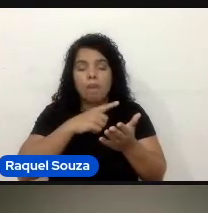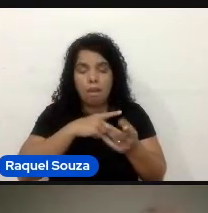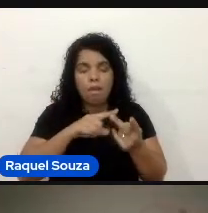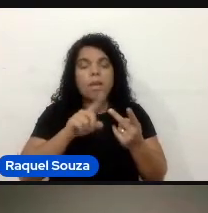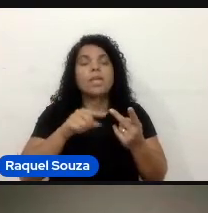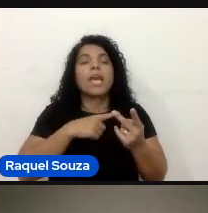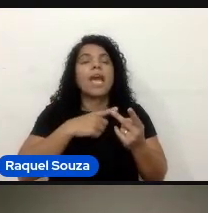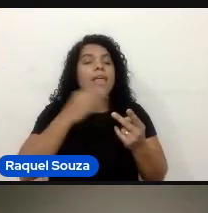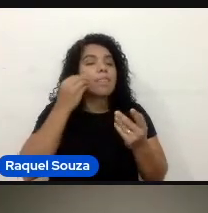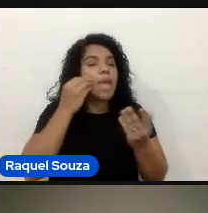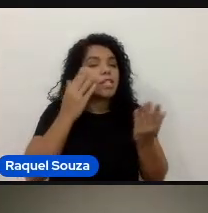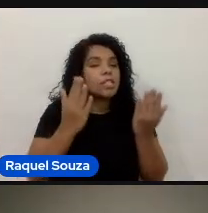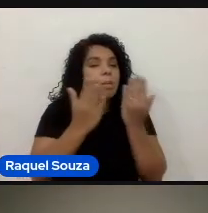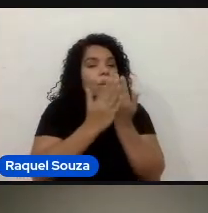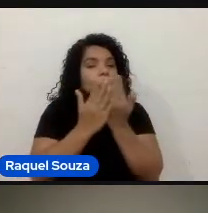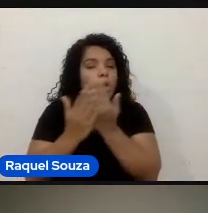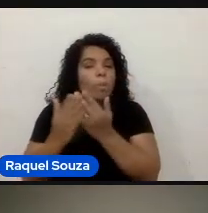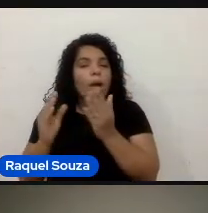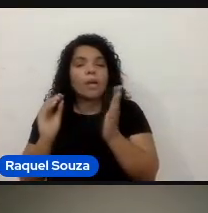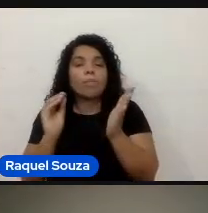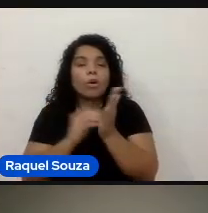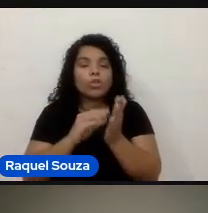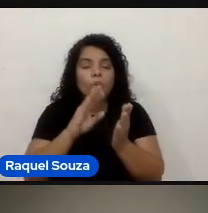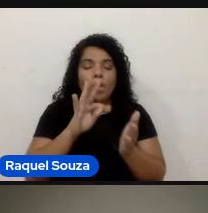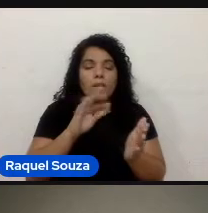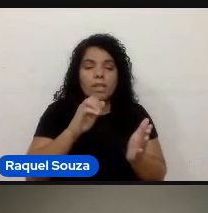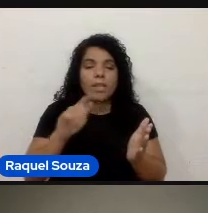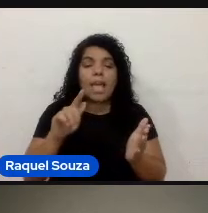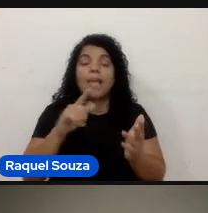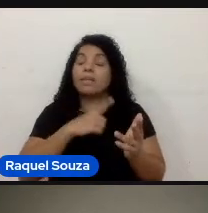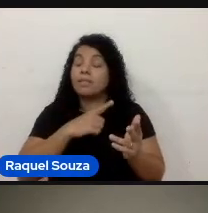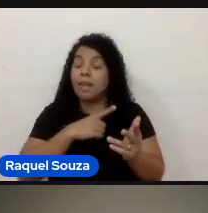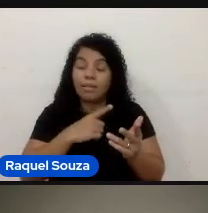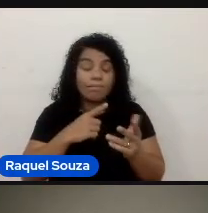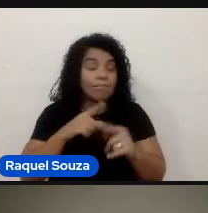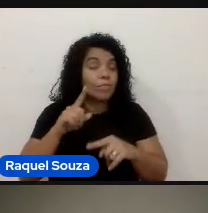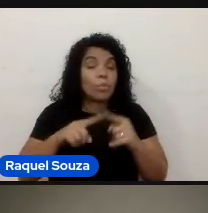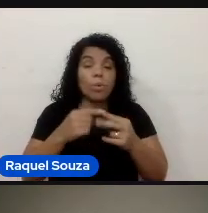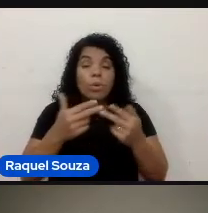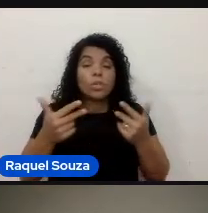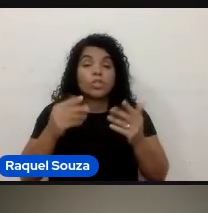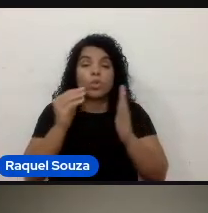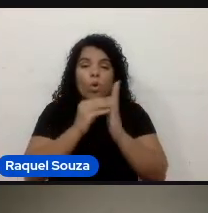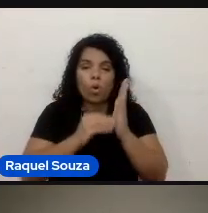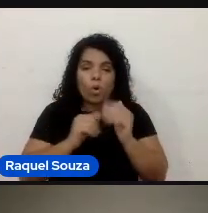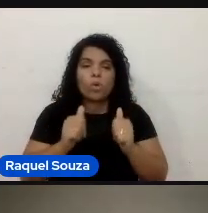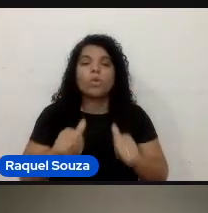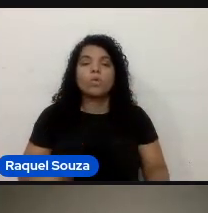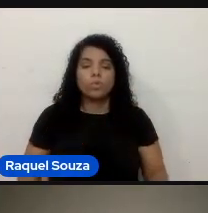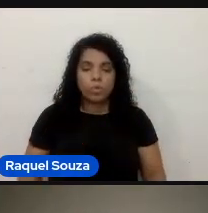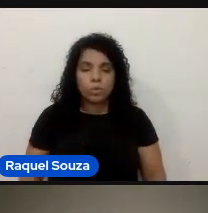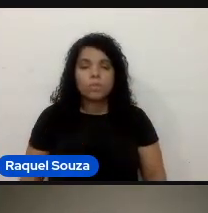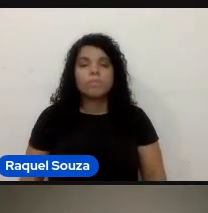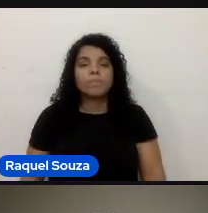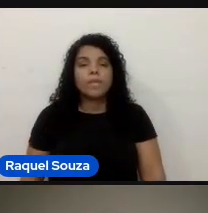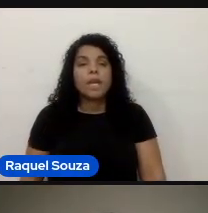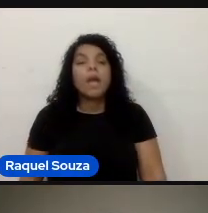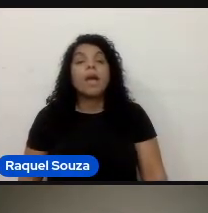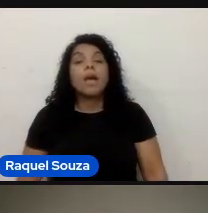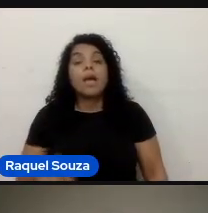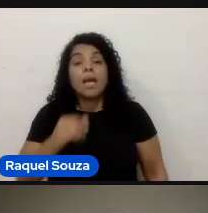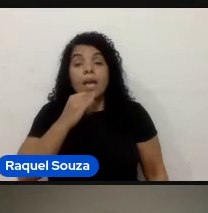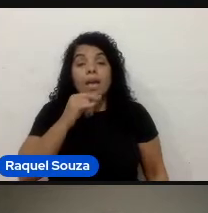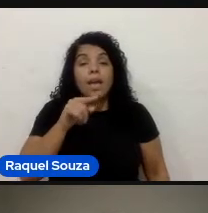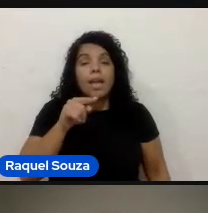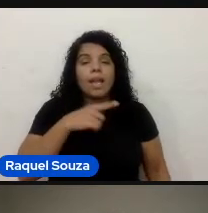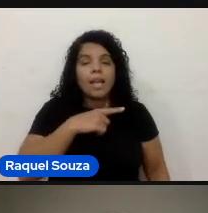tag neles, tem muito recurso. Em relação aos expects, né, as asserções, ele vai